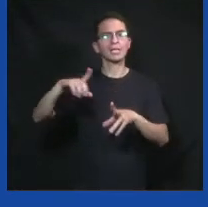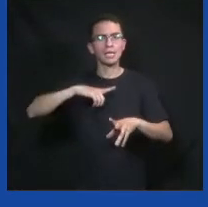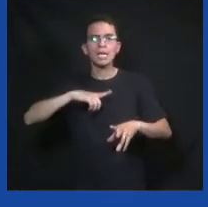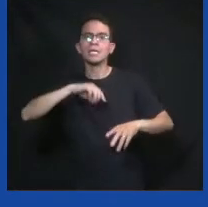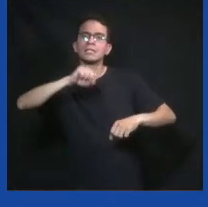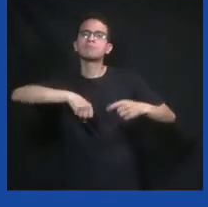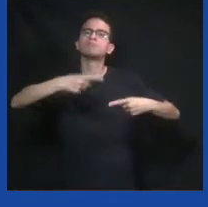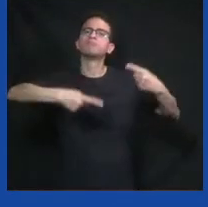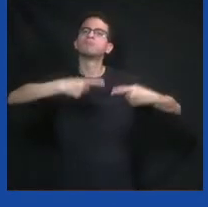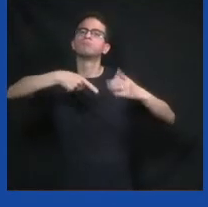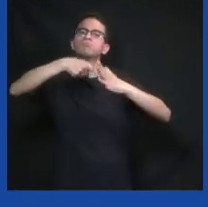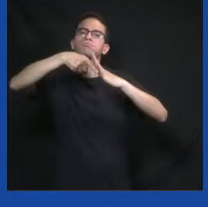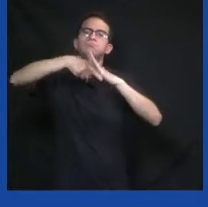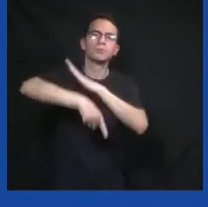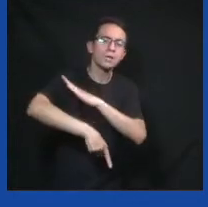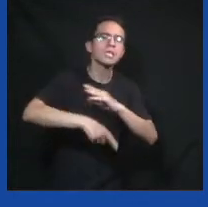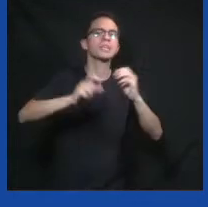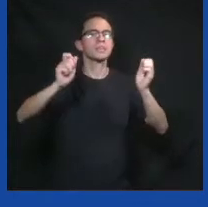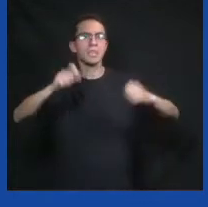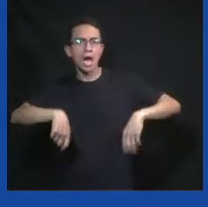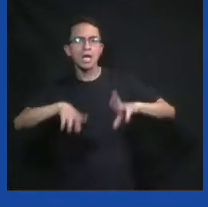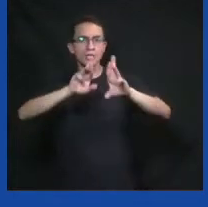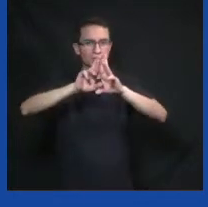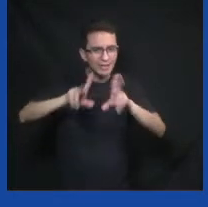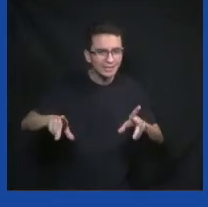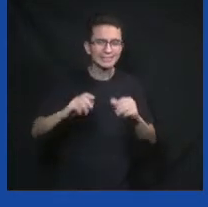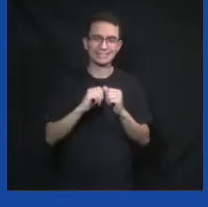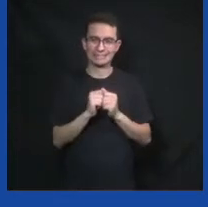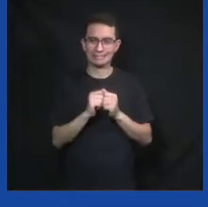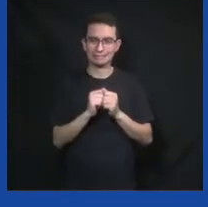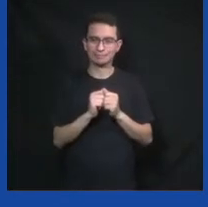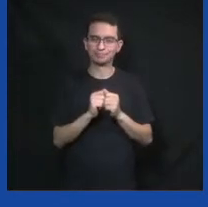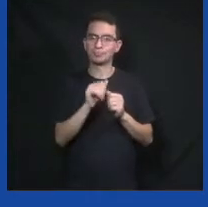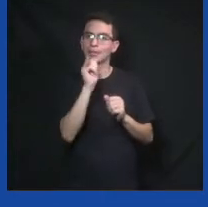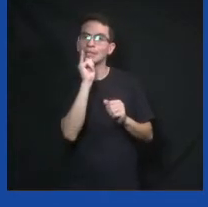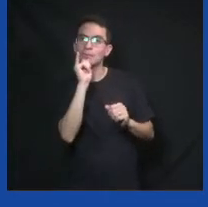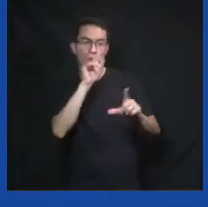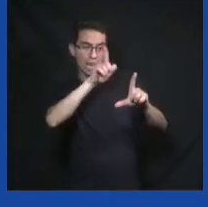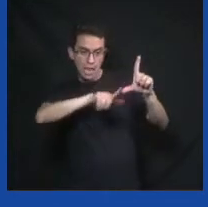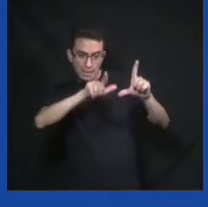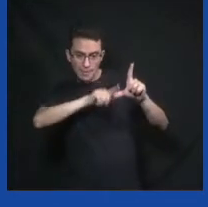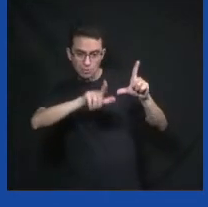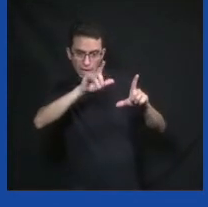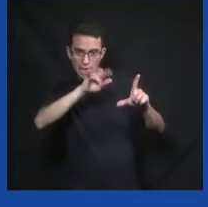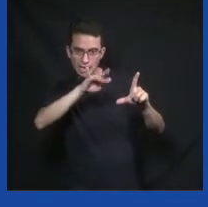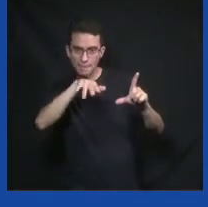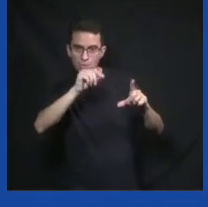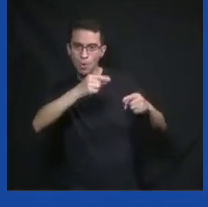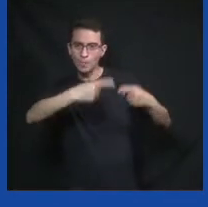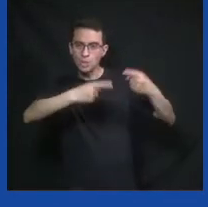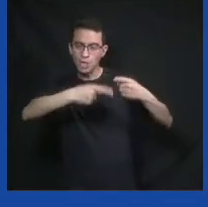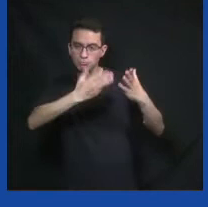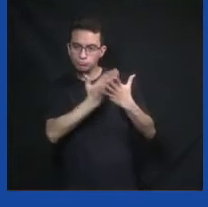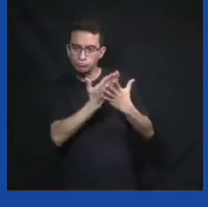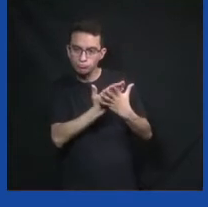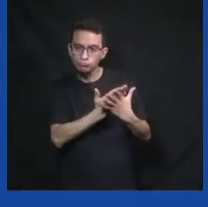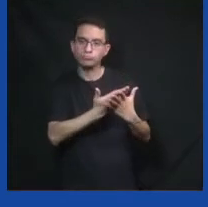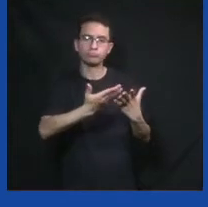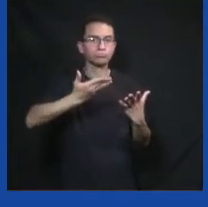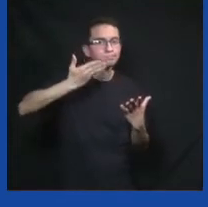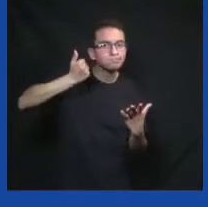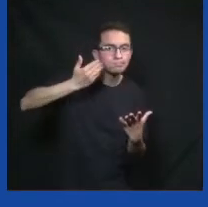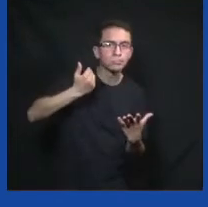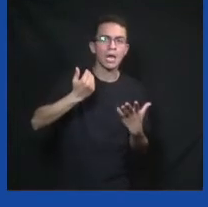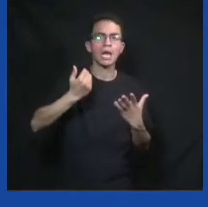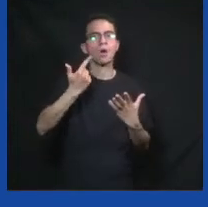que consegue, inclusive, diferenciar letramento político de educação política, de educação cívica, de educação cidadã, enfim. Tem toda